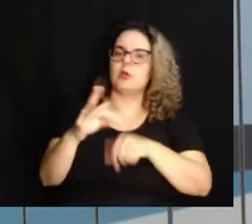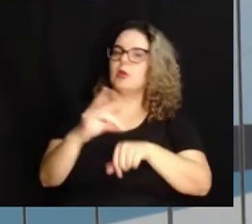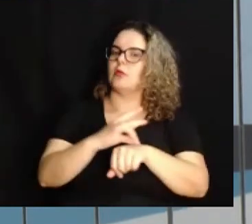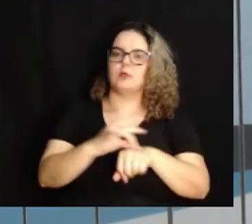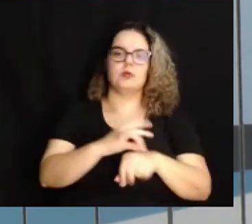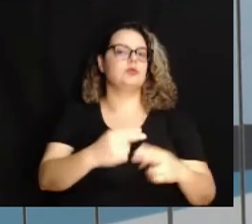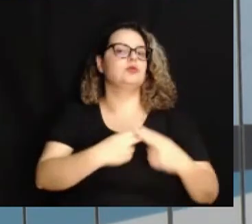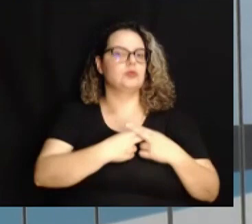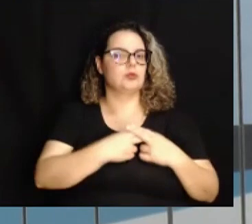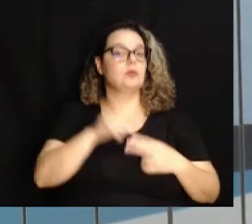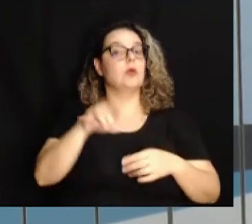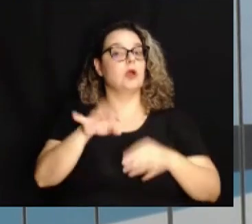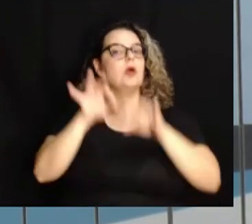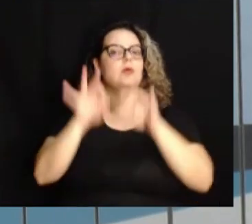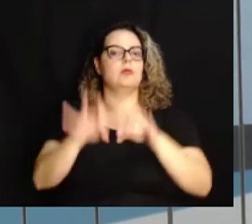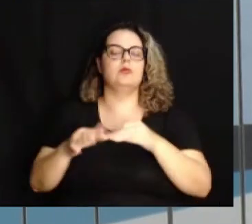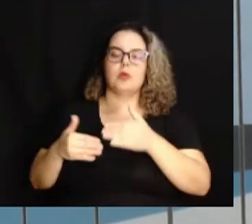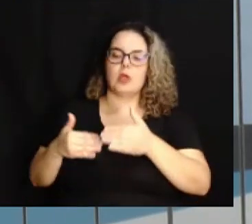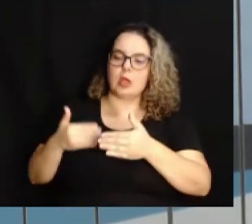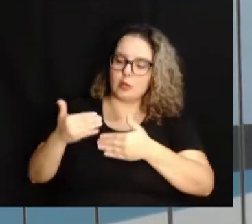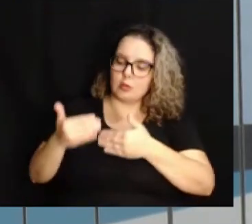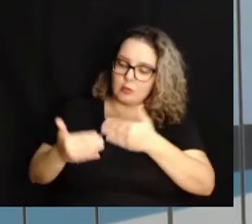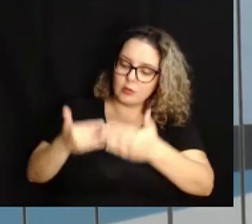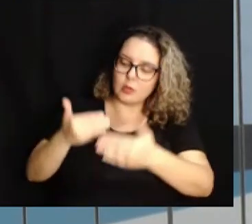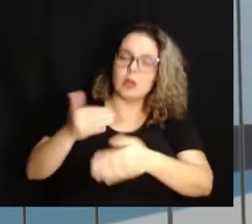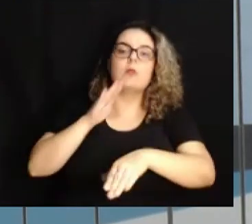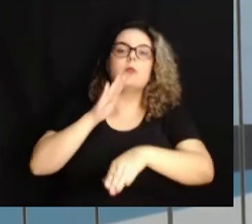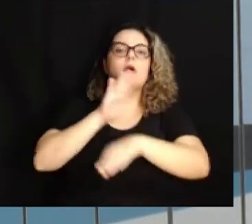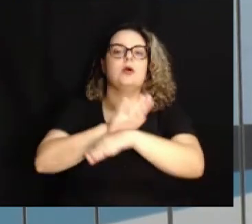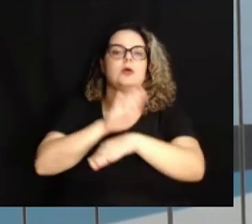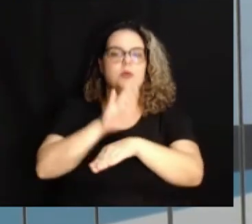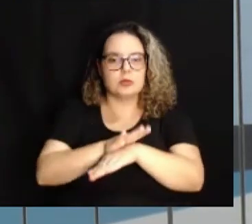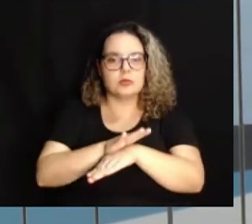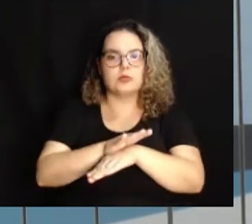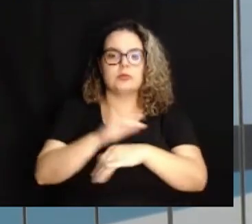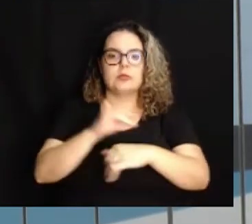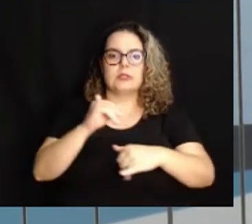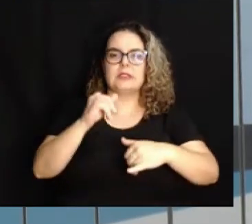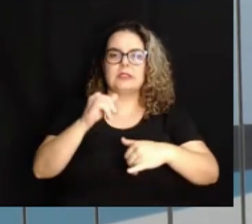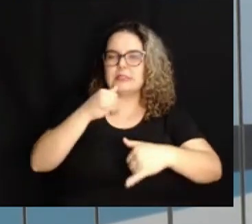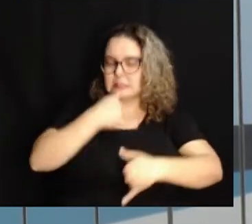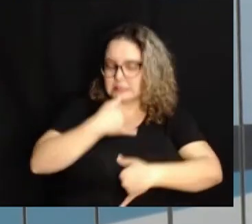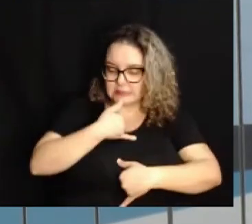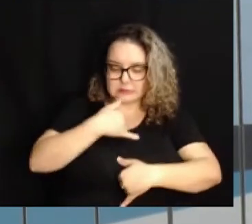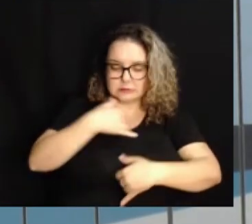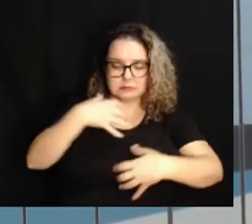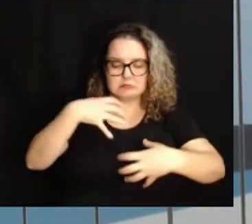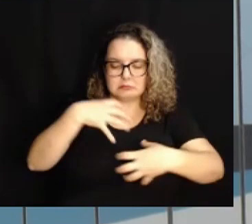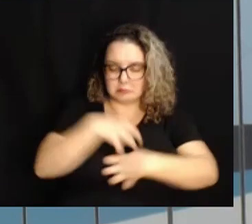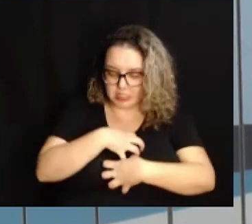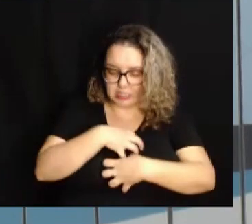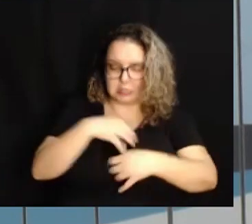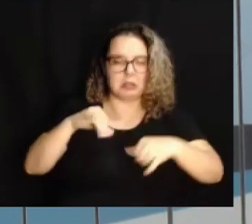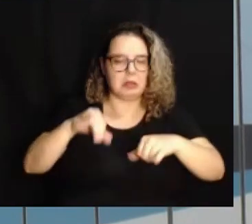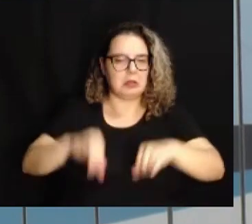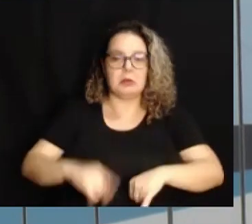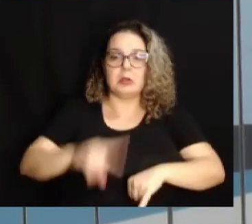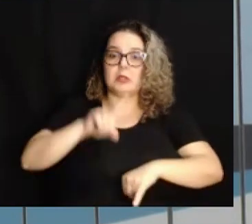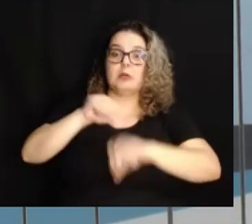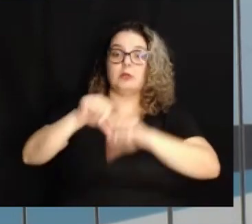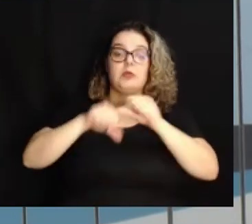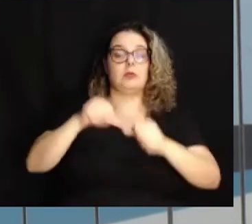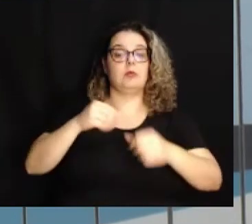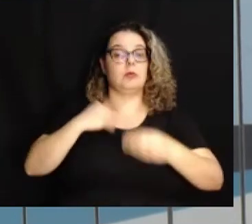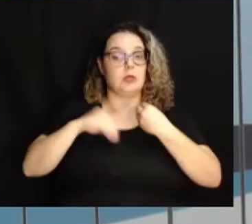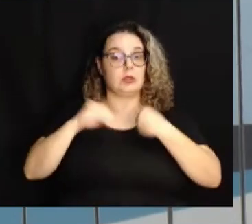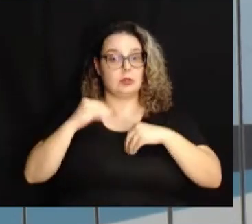o processo que vai te ajudar a essa dor não se tornar uma depressão, né? Então o luto nos